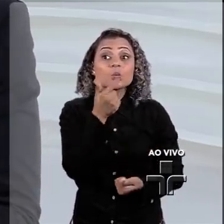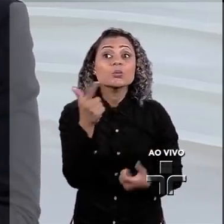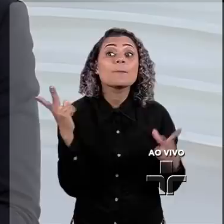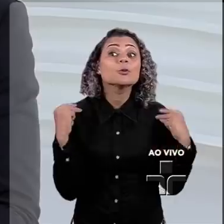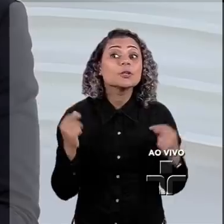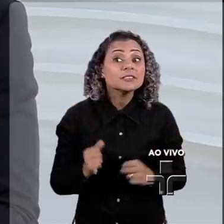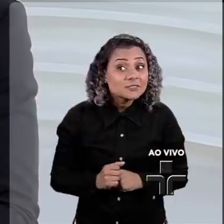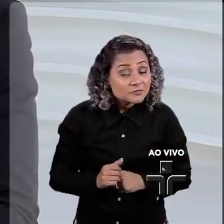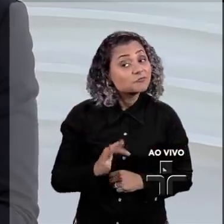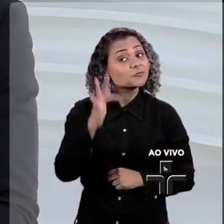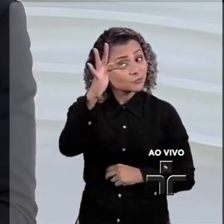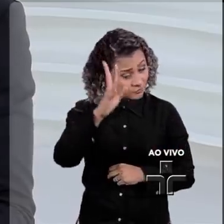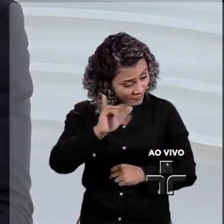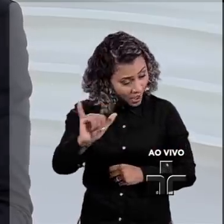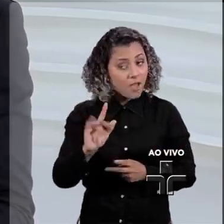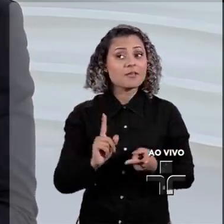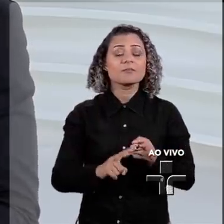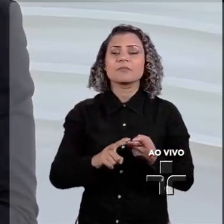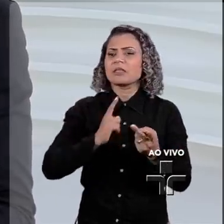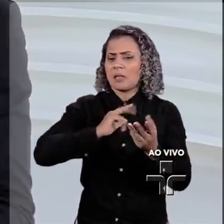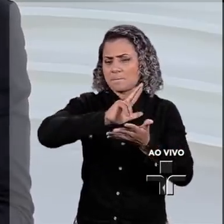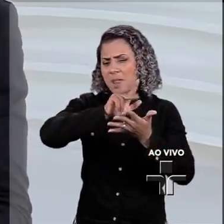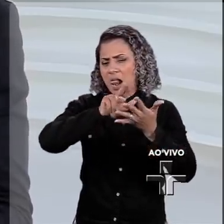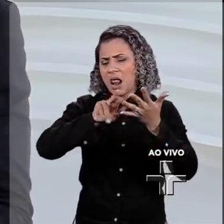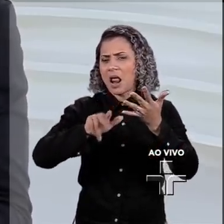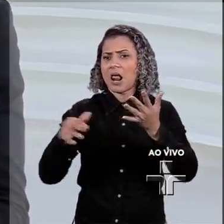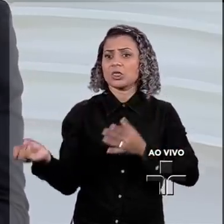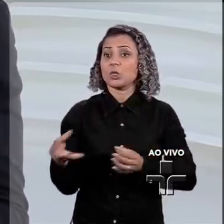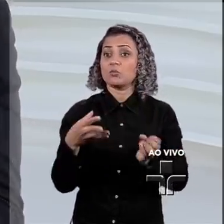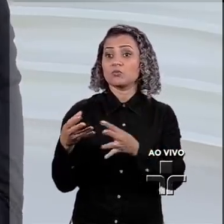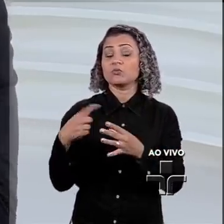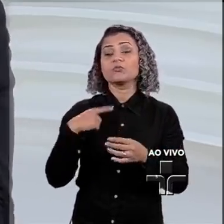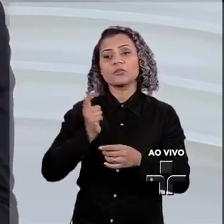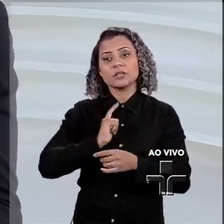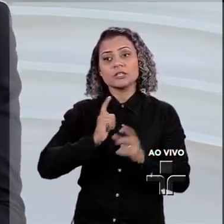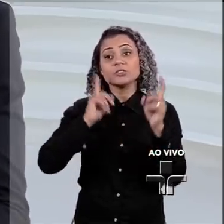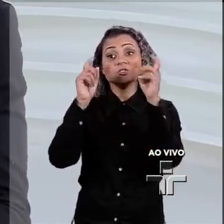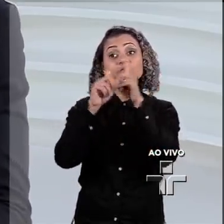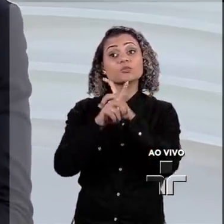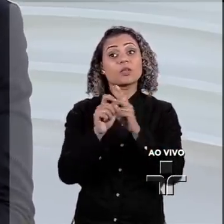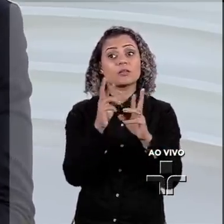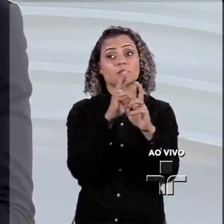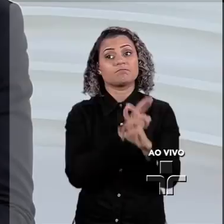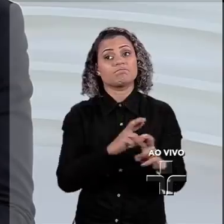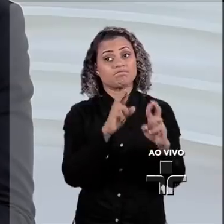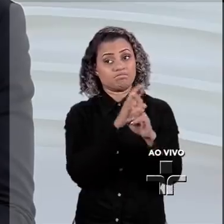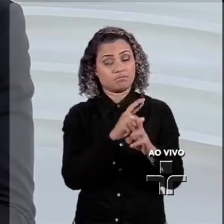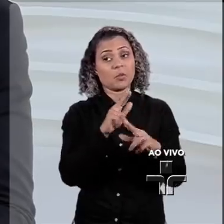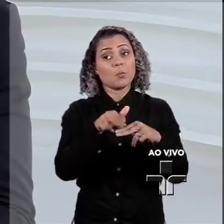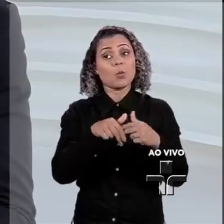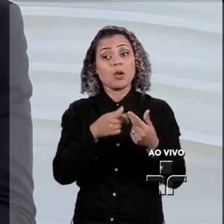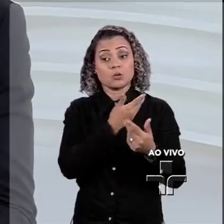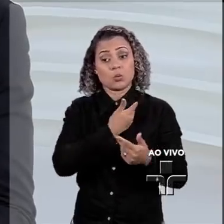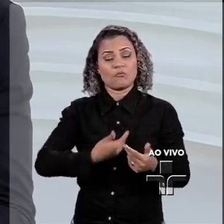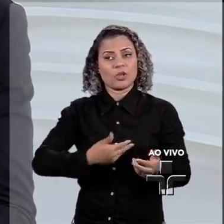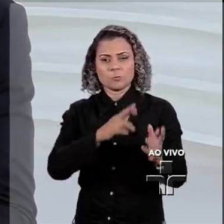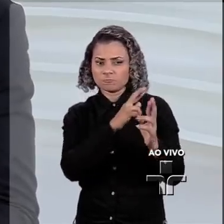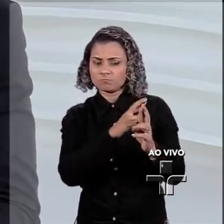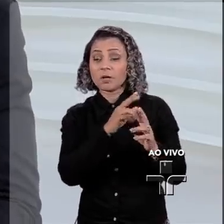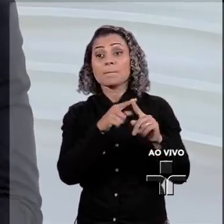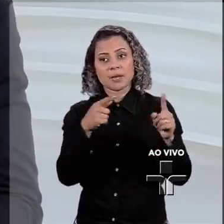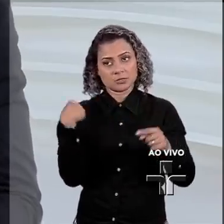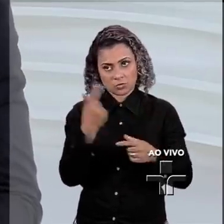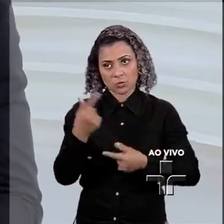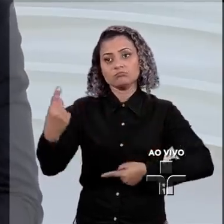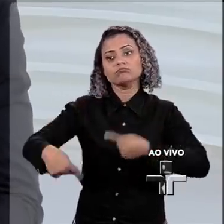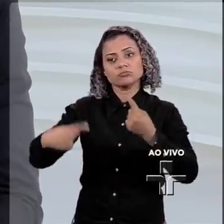tantas outras inovações que, claro, criam uma certa dificuldade de regulamentação por parte do poder público, mas a gente já está